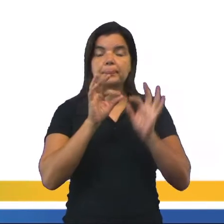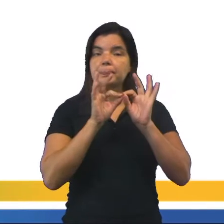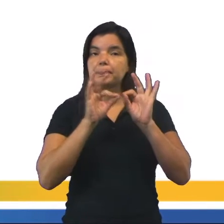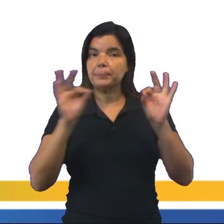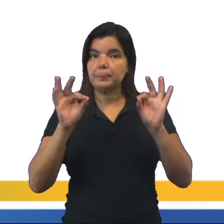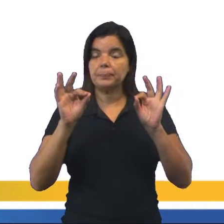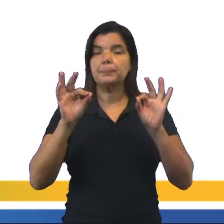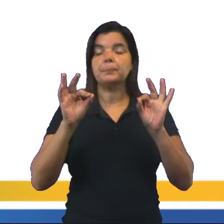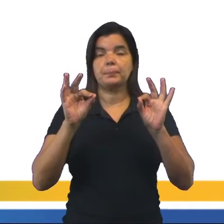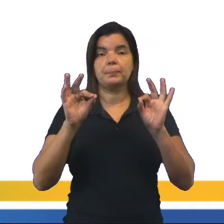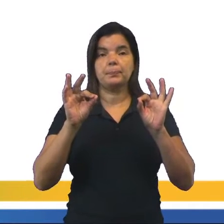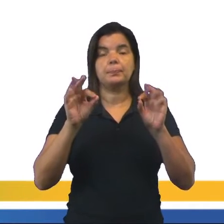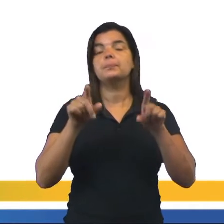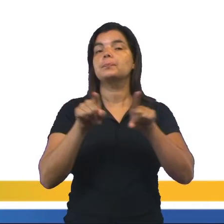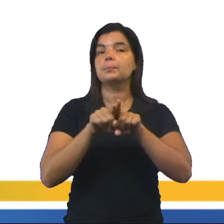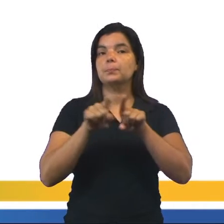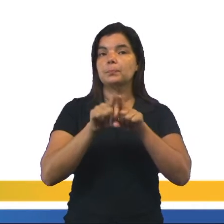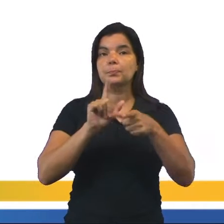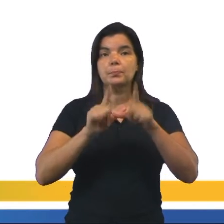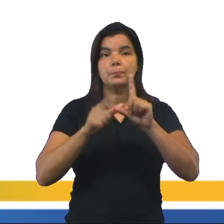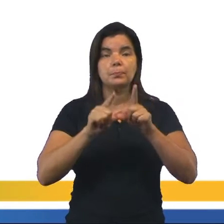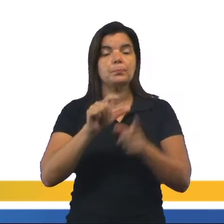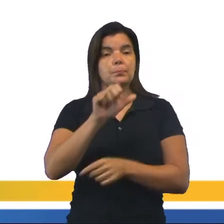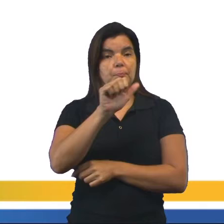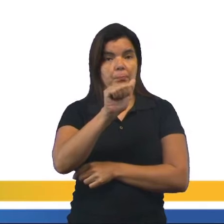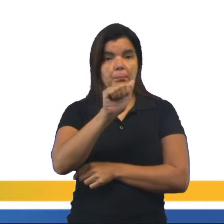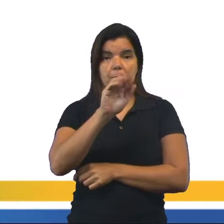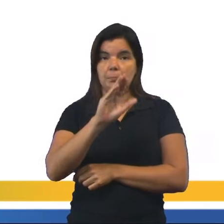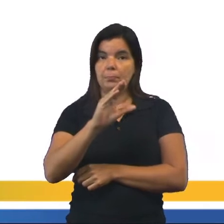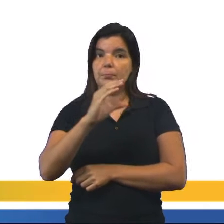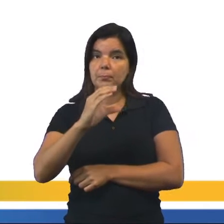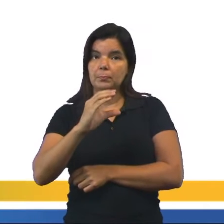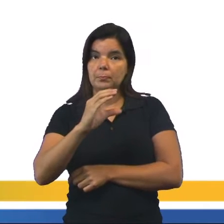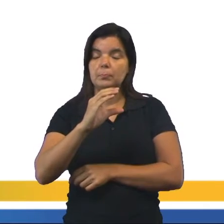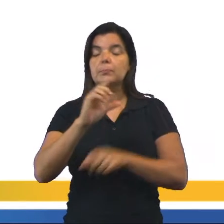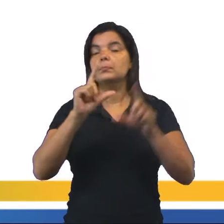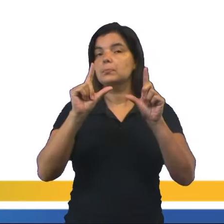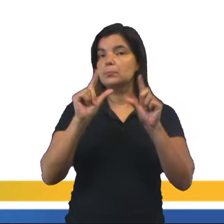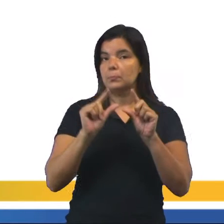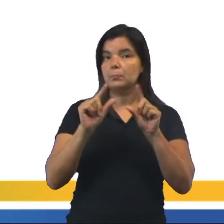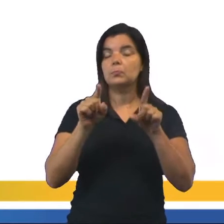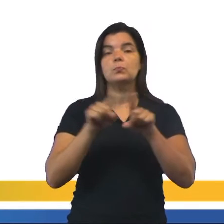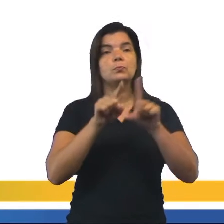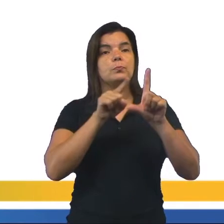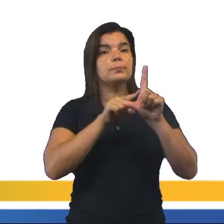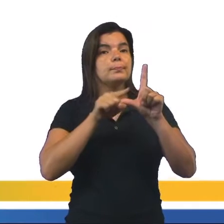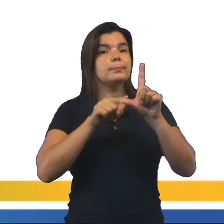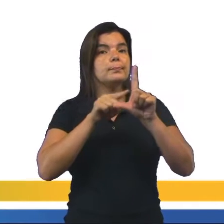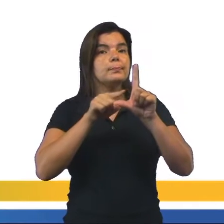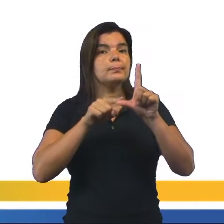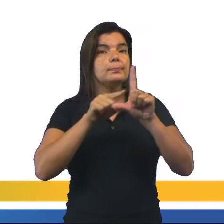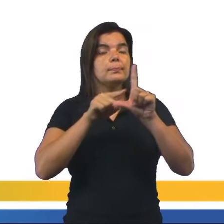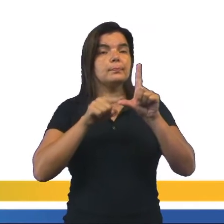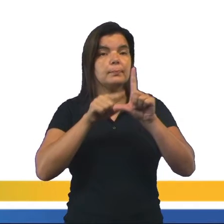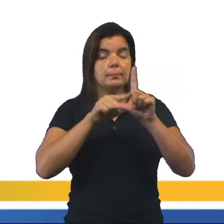medidas externas com letras minúsculas A, B e C. E os